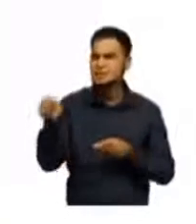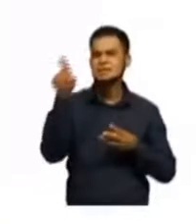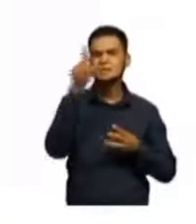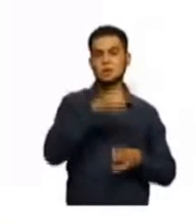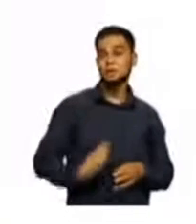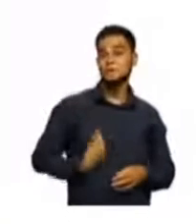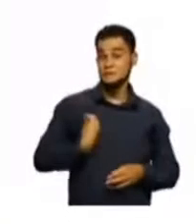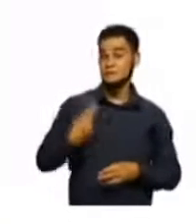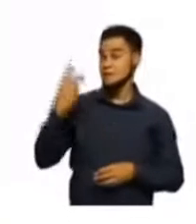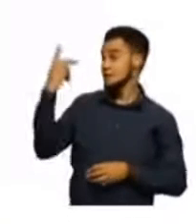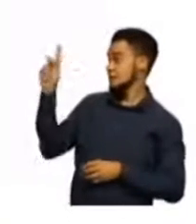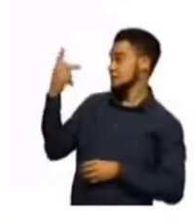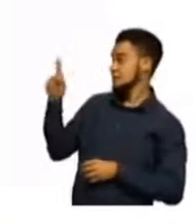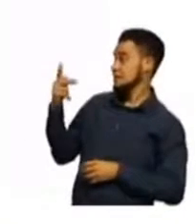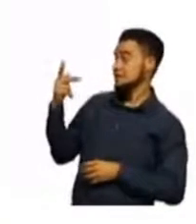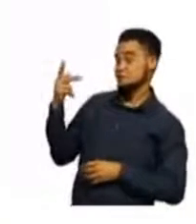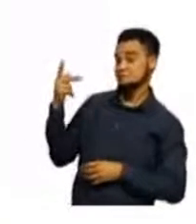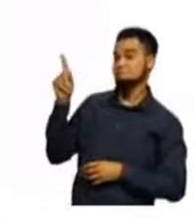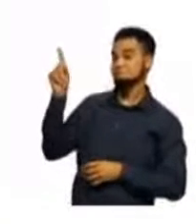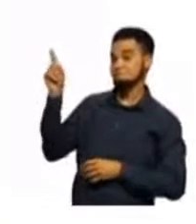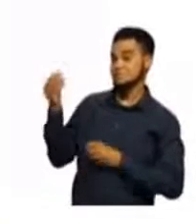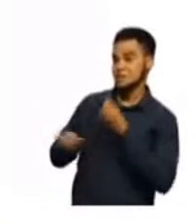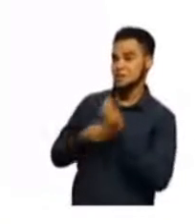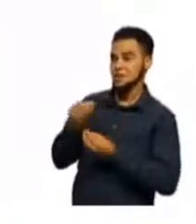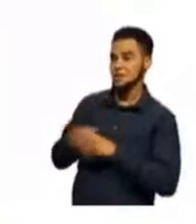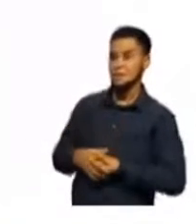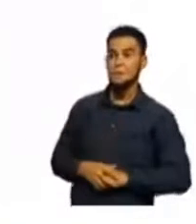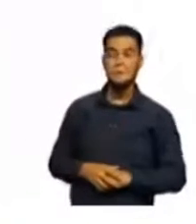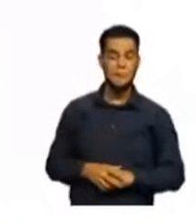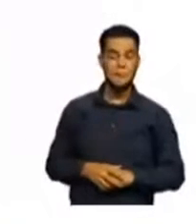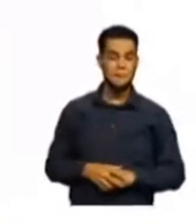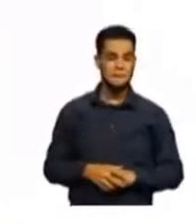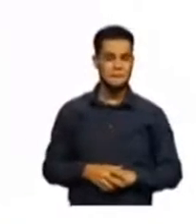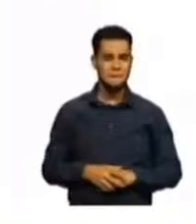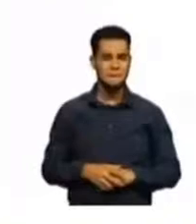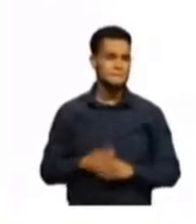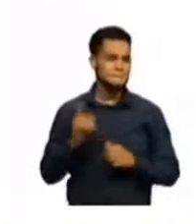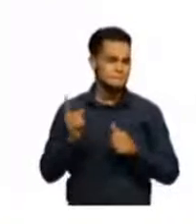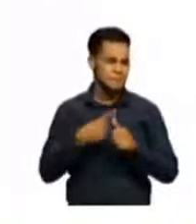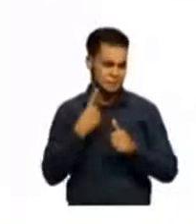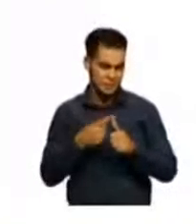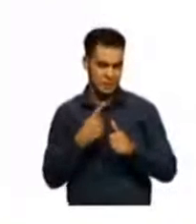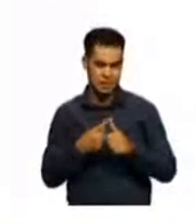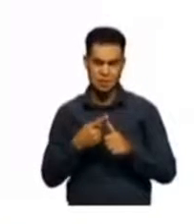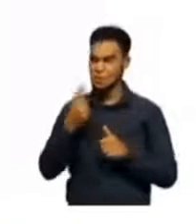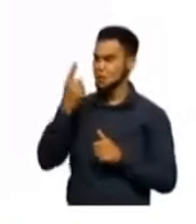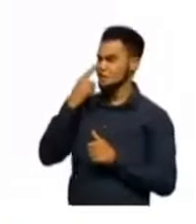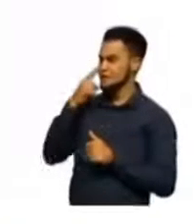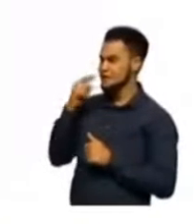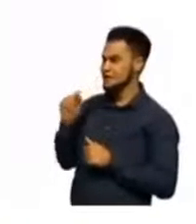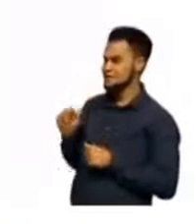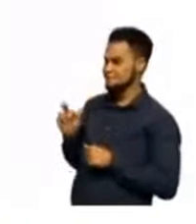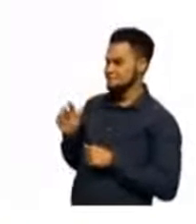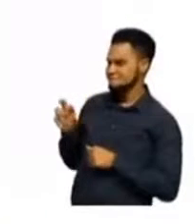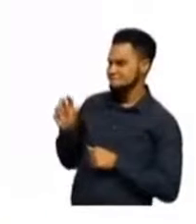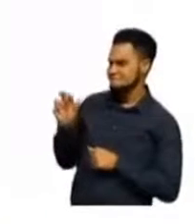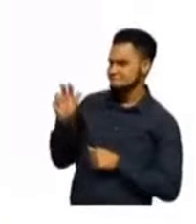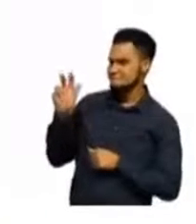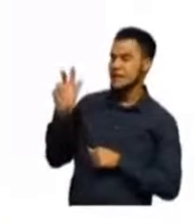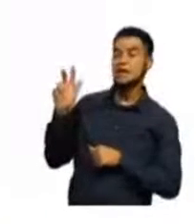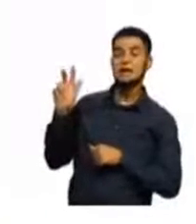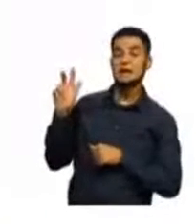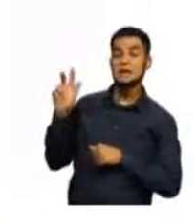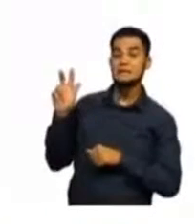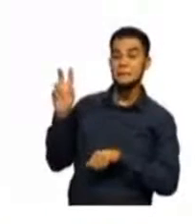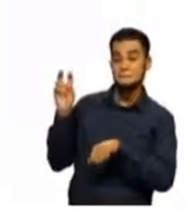entender. Então, como que vai acontecer? Primeiro passo, a gente vai começar aqui com o inseto. Ele vai picar e vai defecar ao